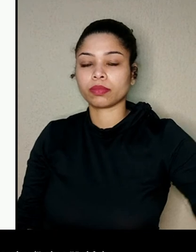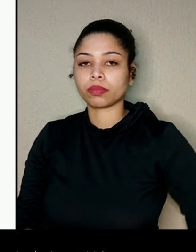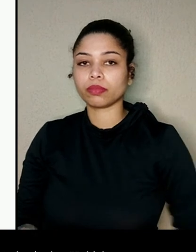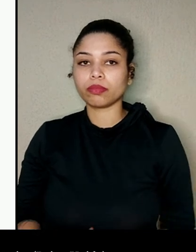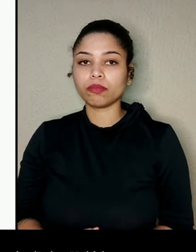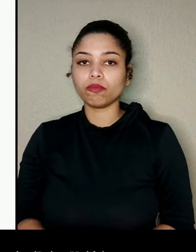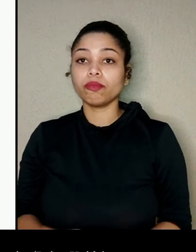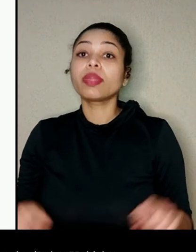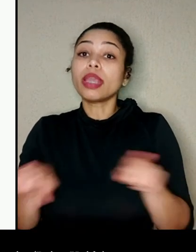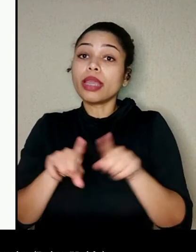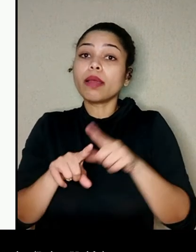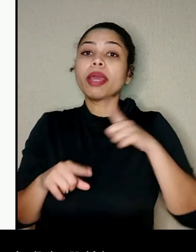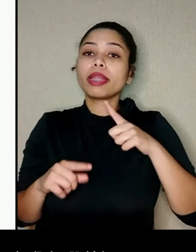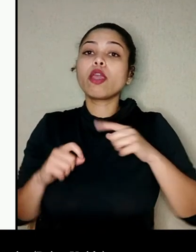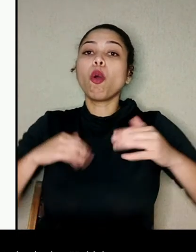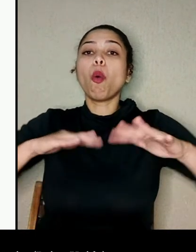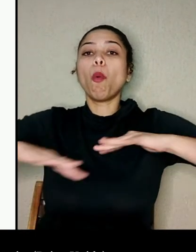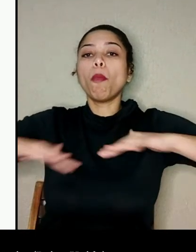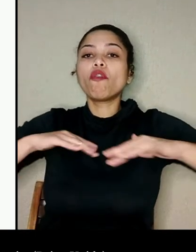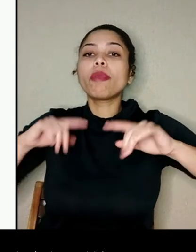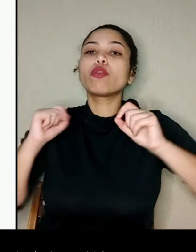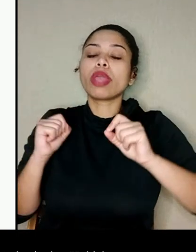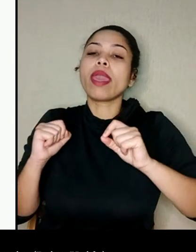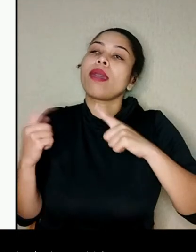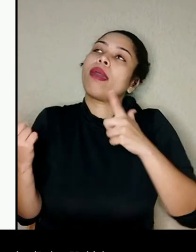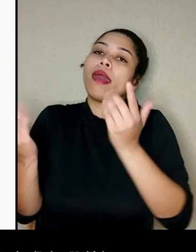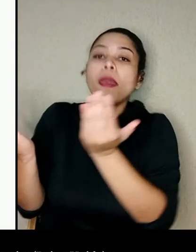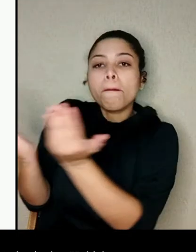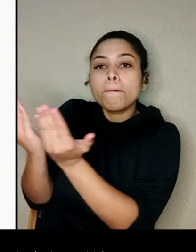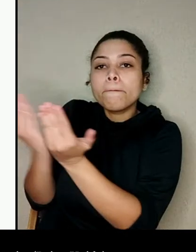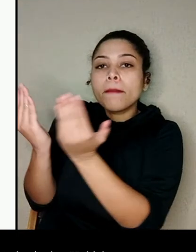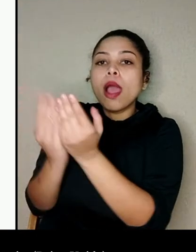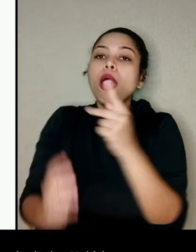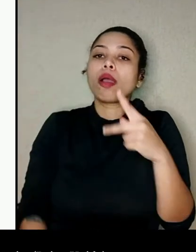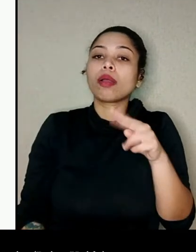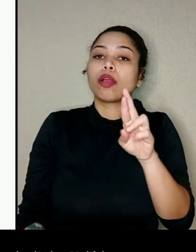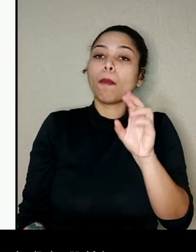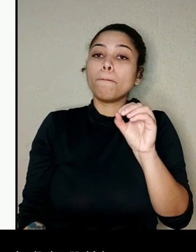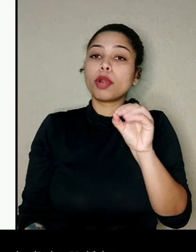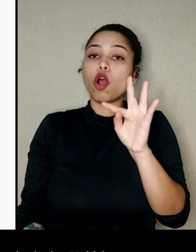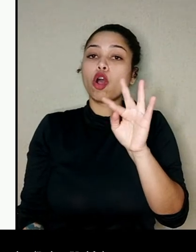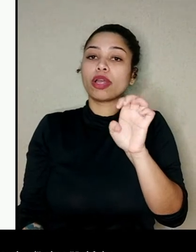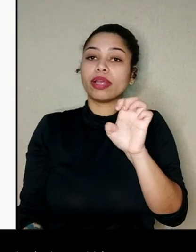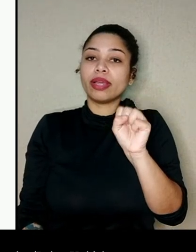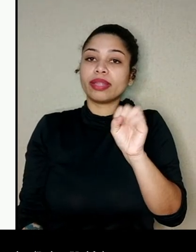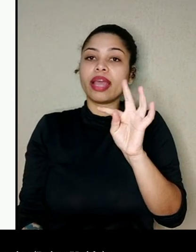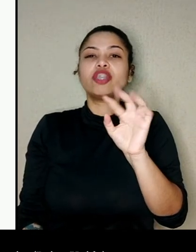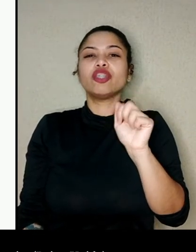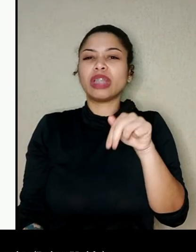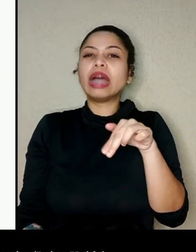protestantismo britânico contra a cultura material e visual católicos